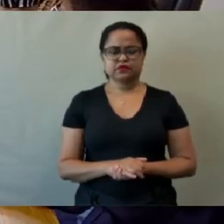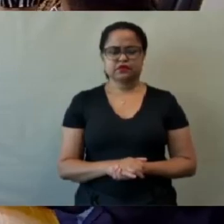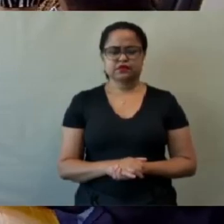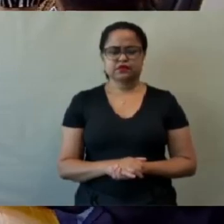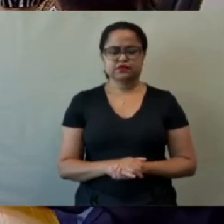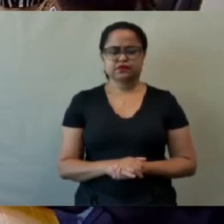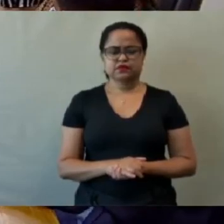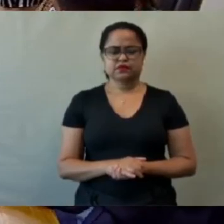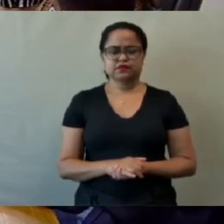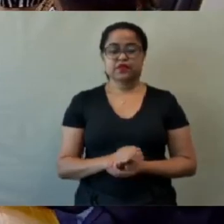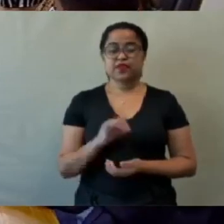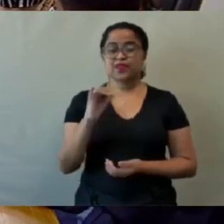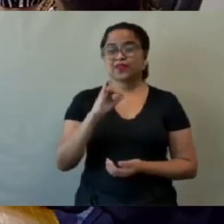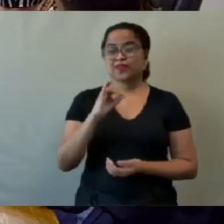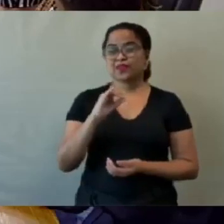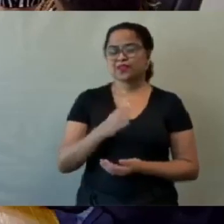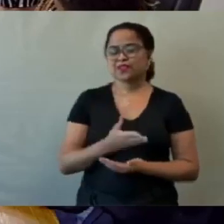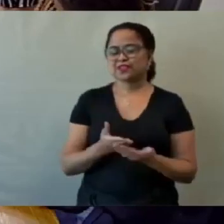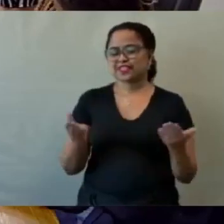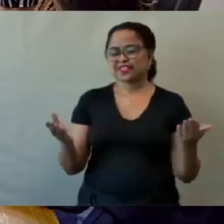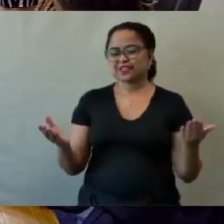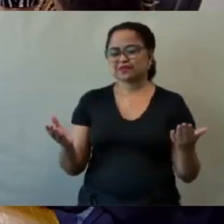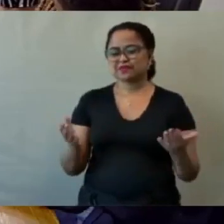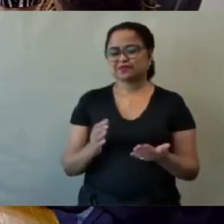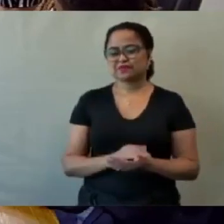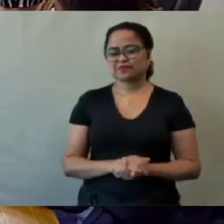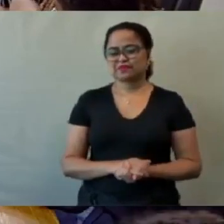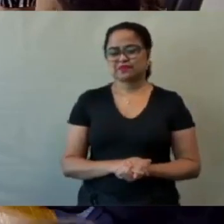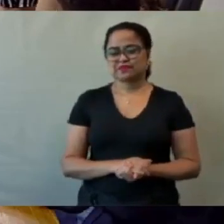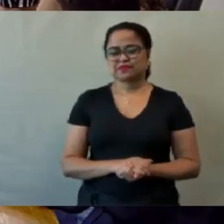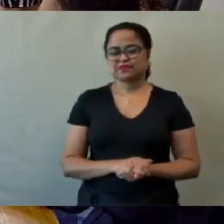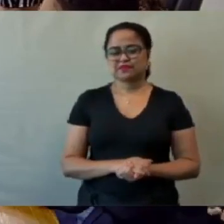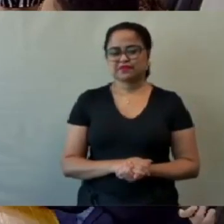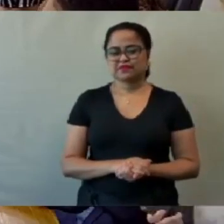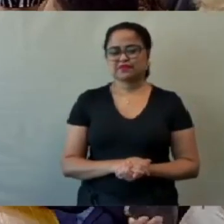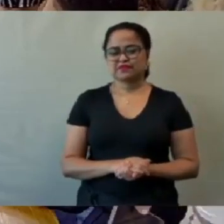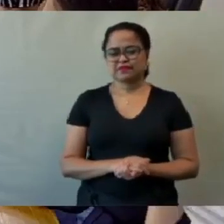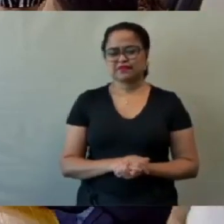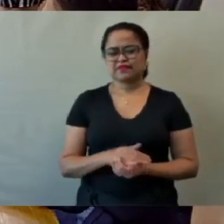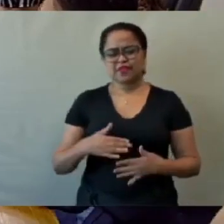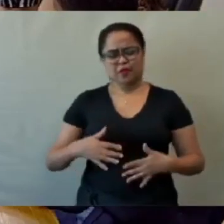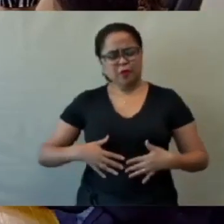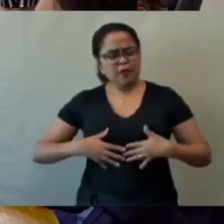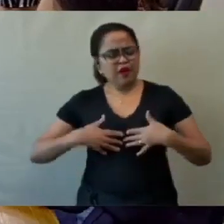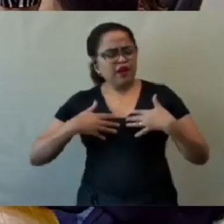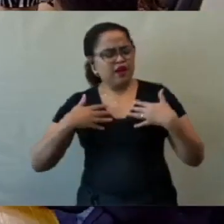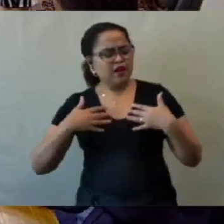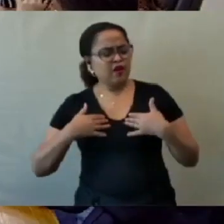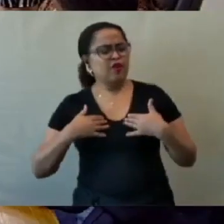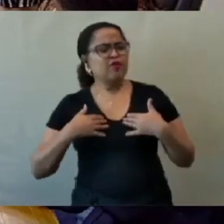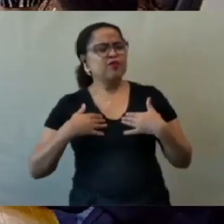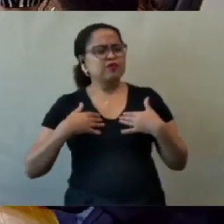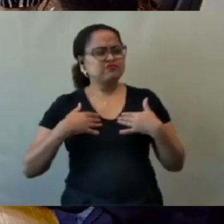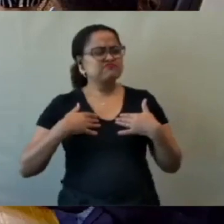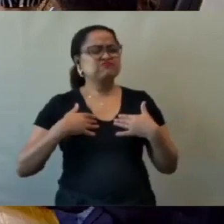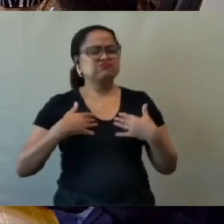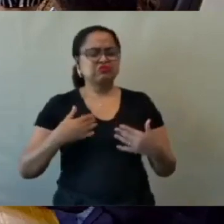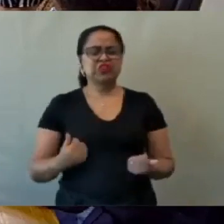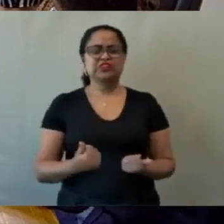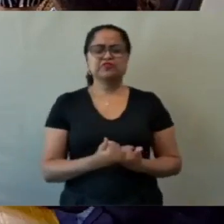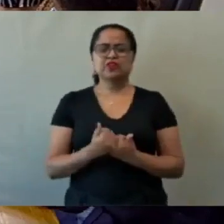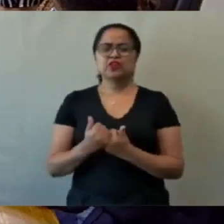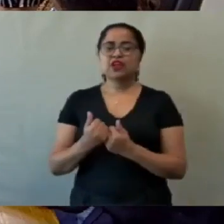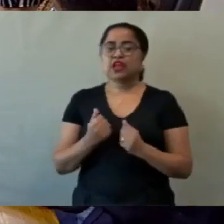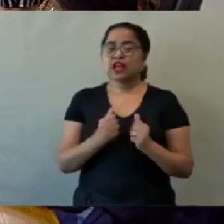Oi, gente. É uma honra muito grande acompanhar essa